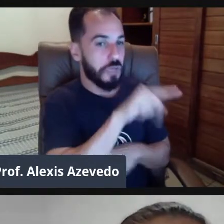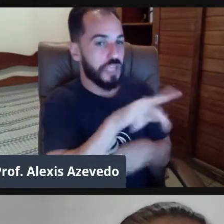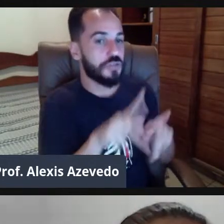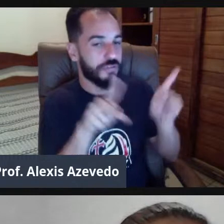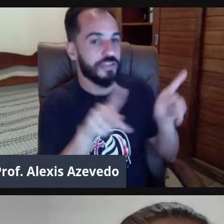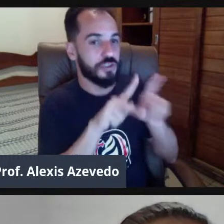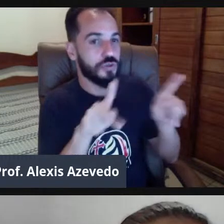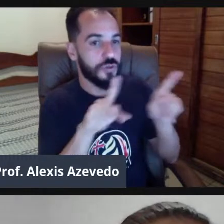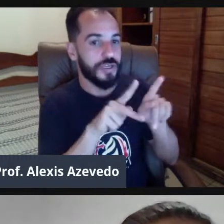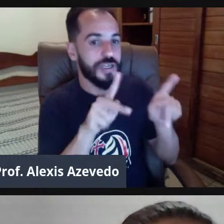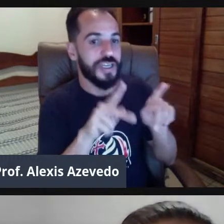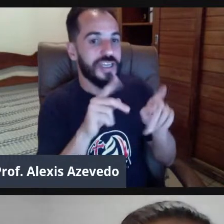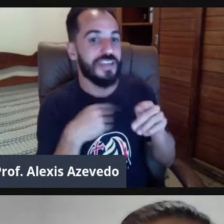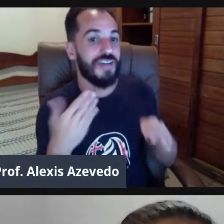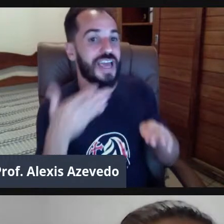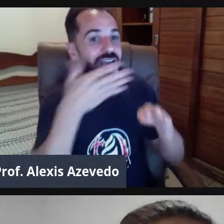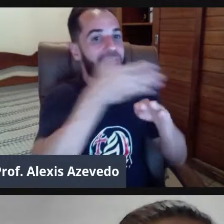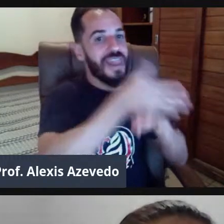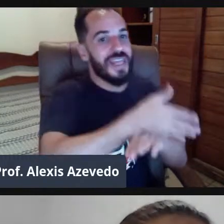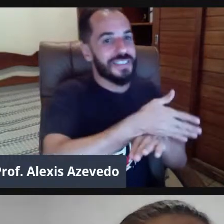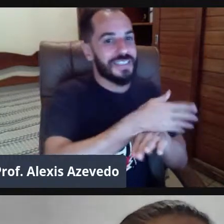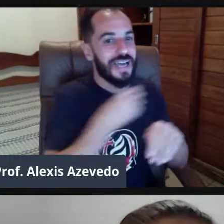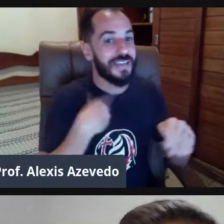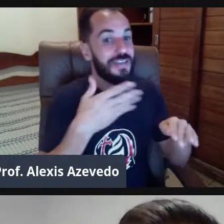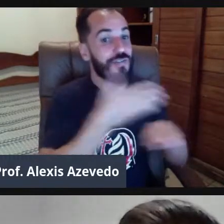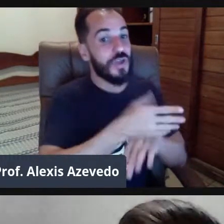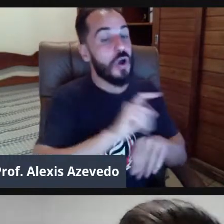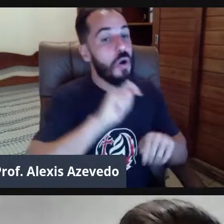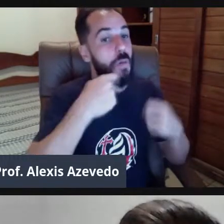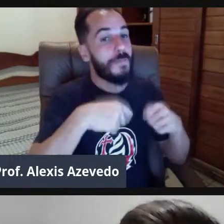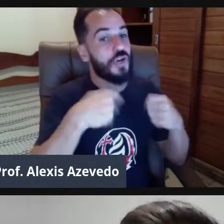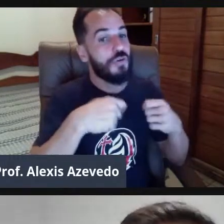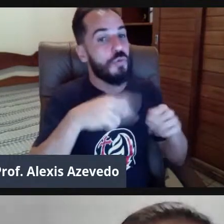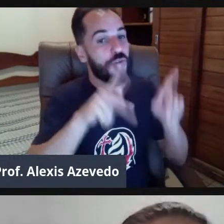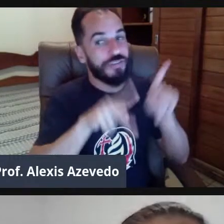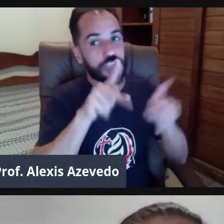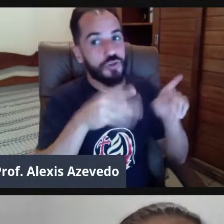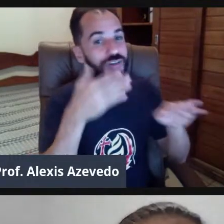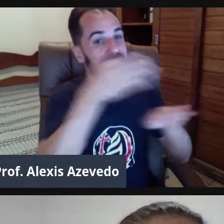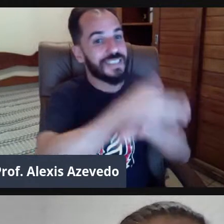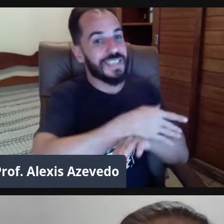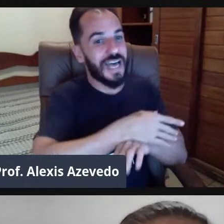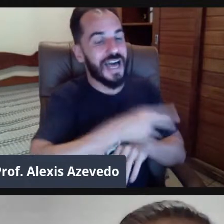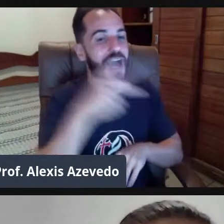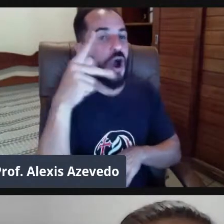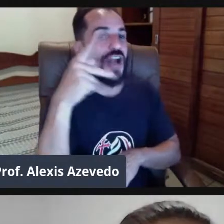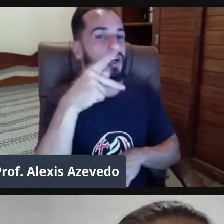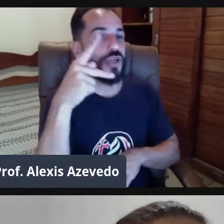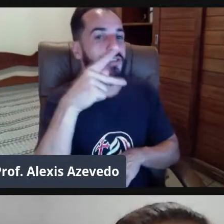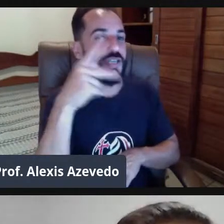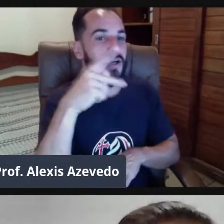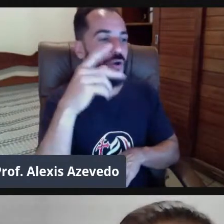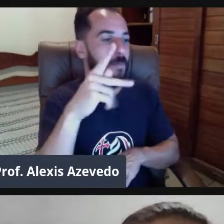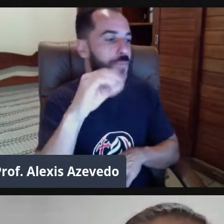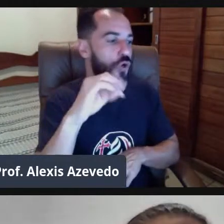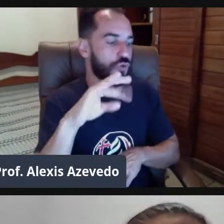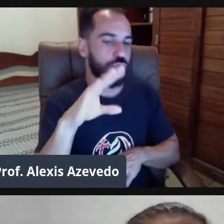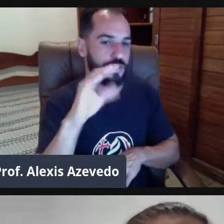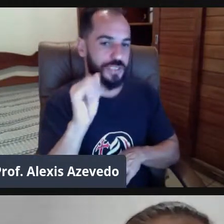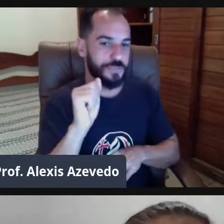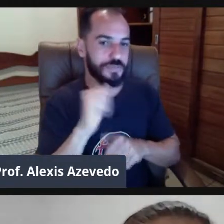vai lançar a nota desse estágio do aluno ao final do semestre. Agora, existem escolas